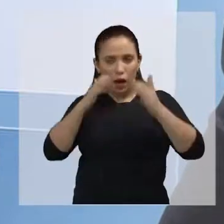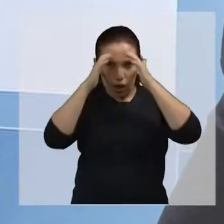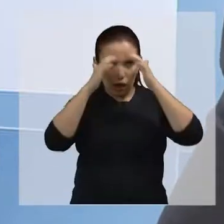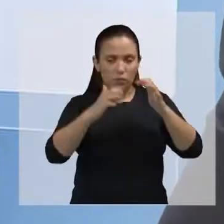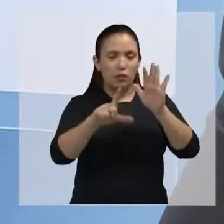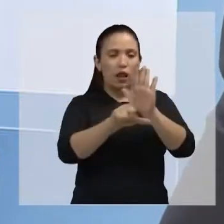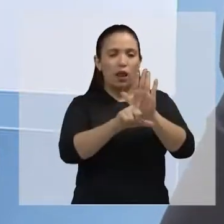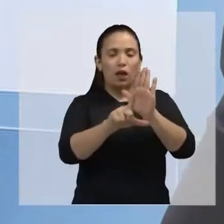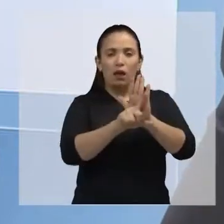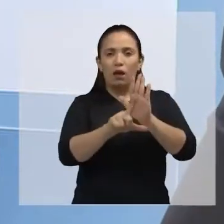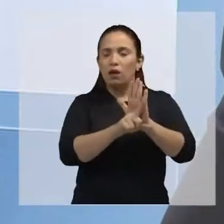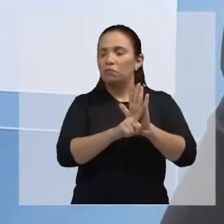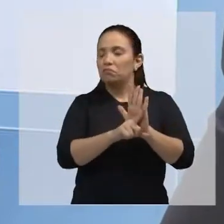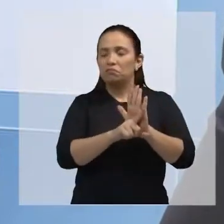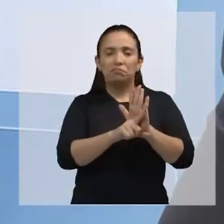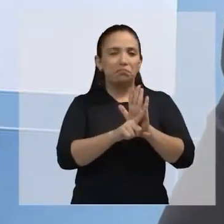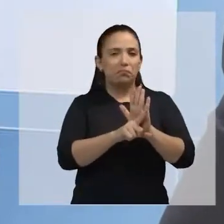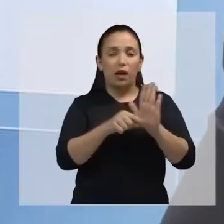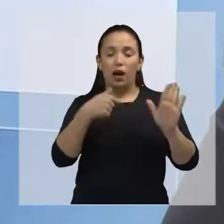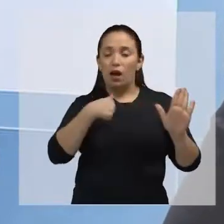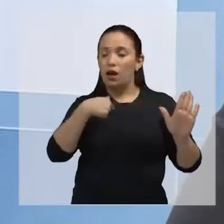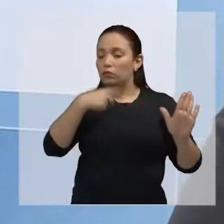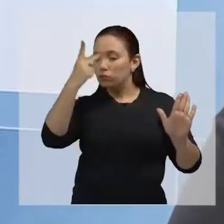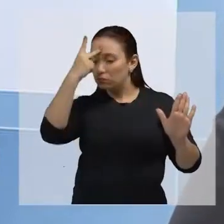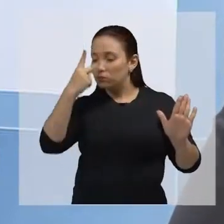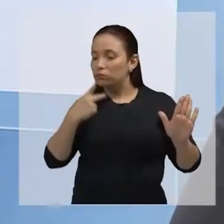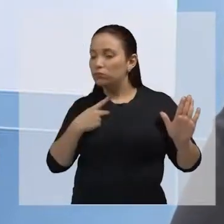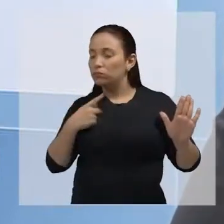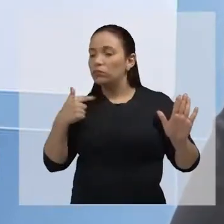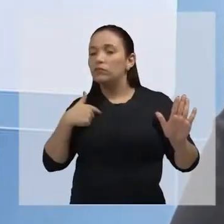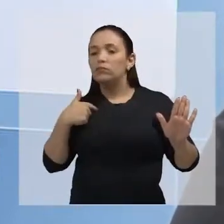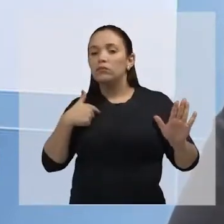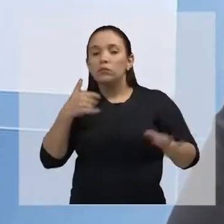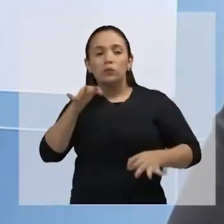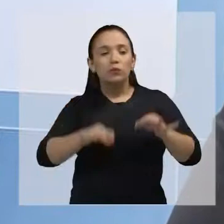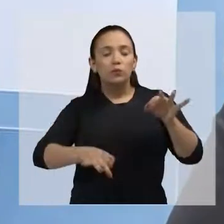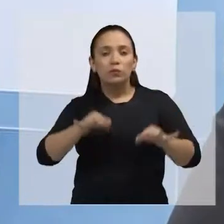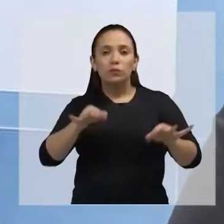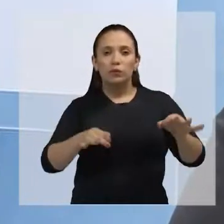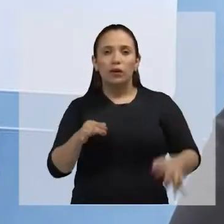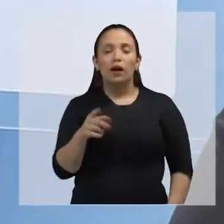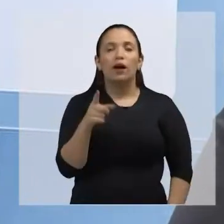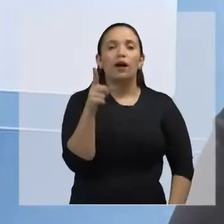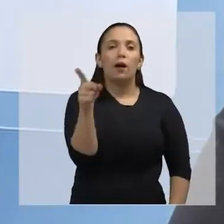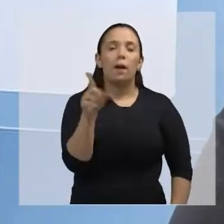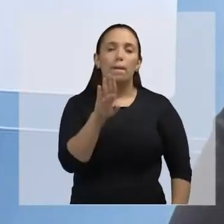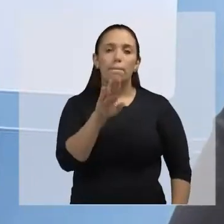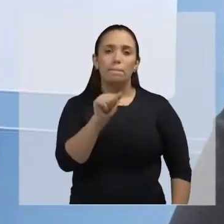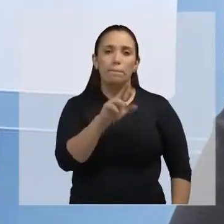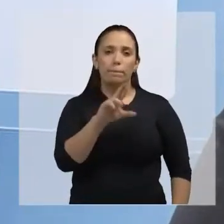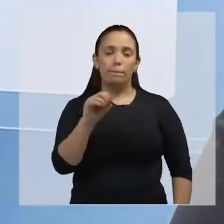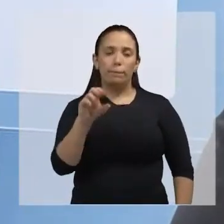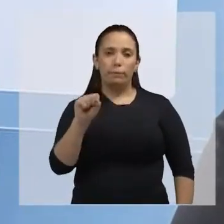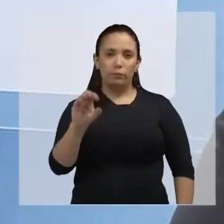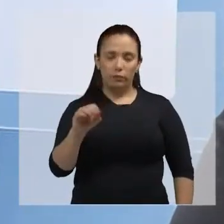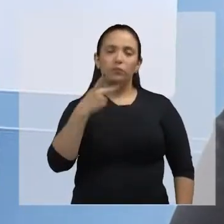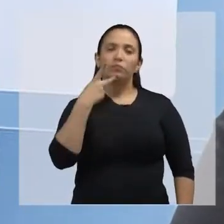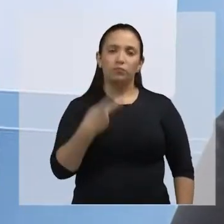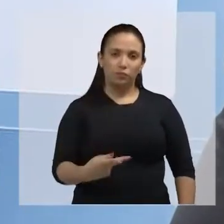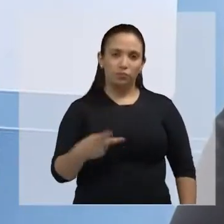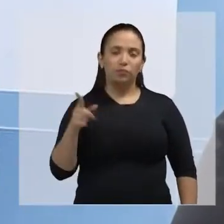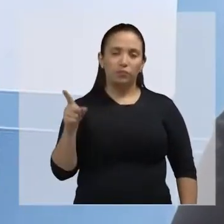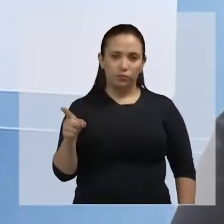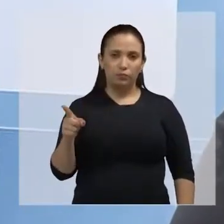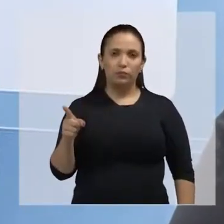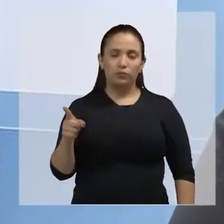não. O notável saber jurídico, não. É de acordo com o que disse aqui o Barroso. O Barroso.